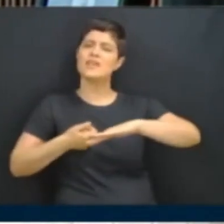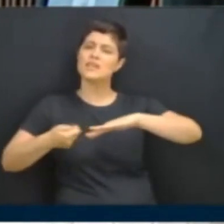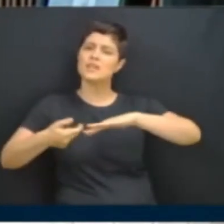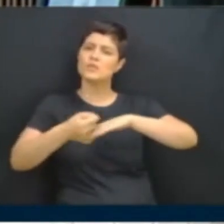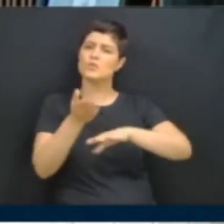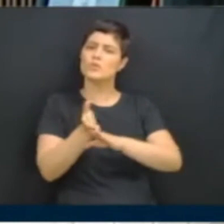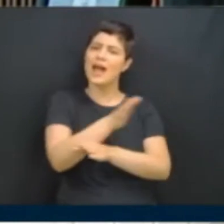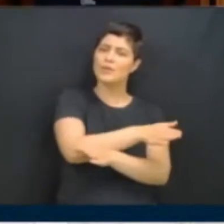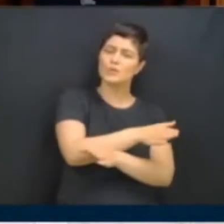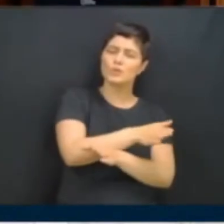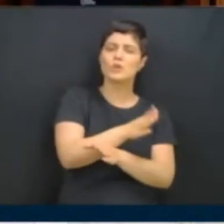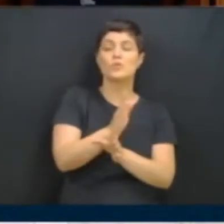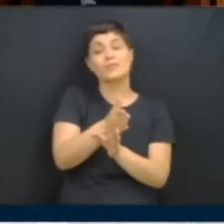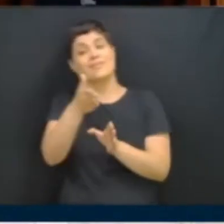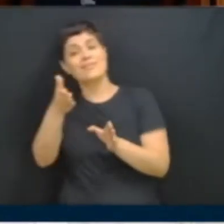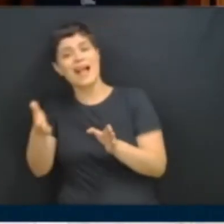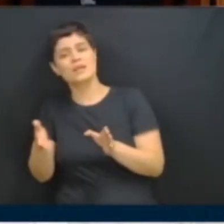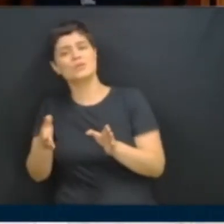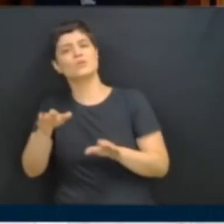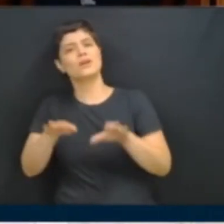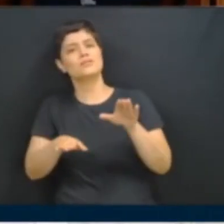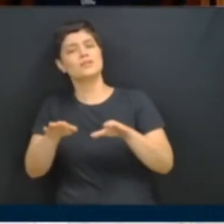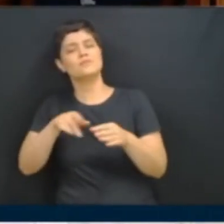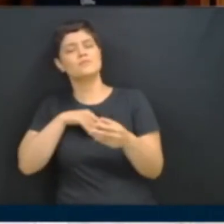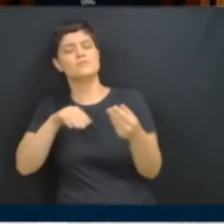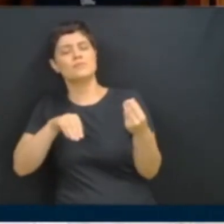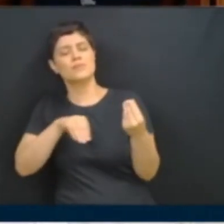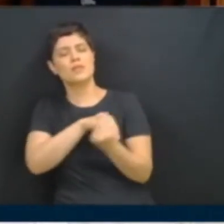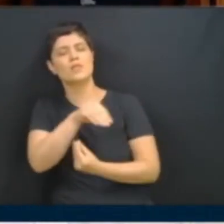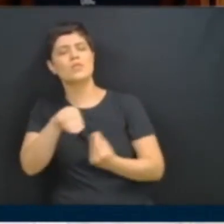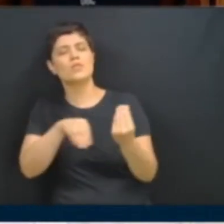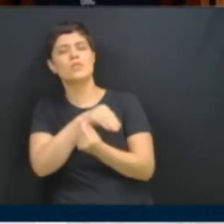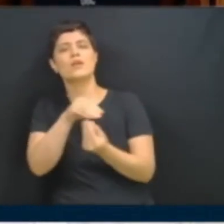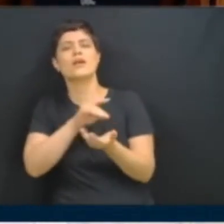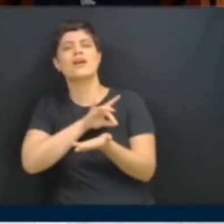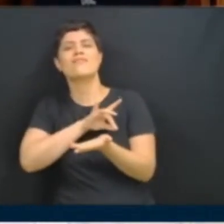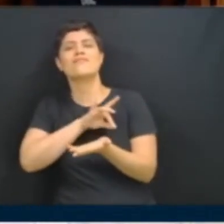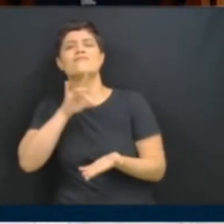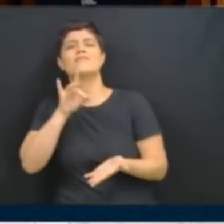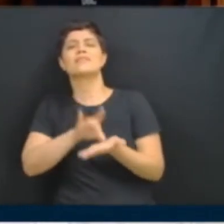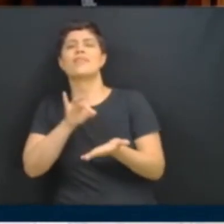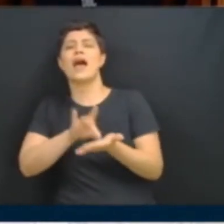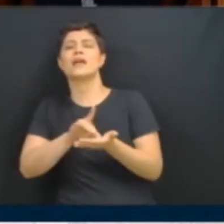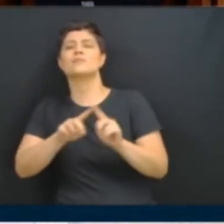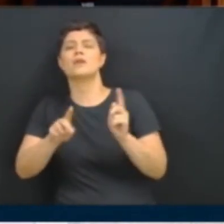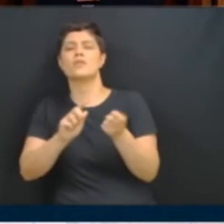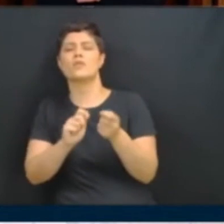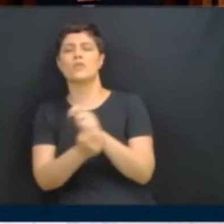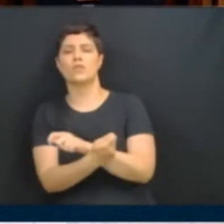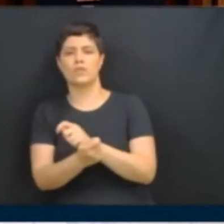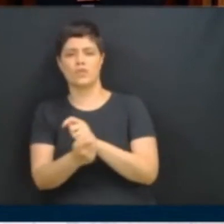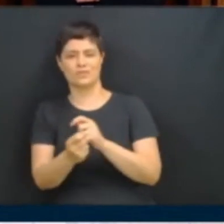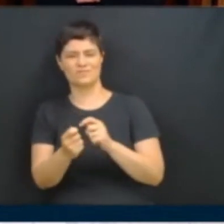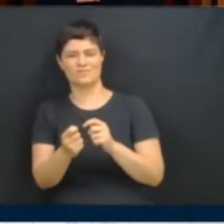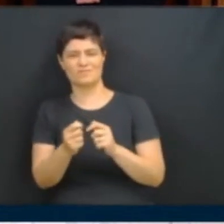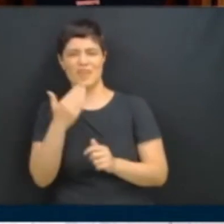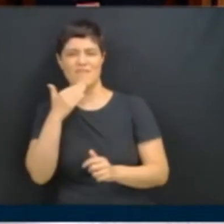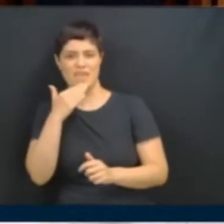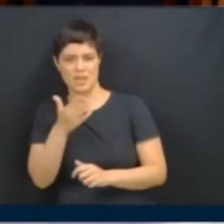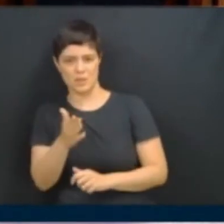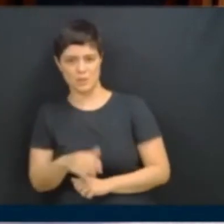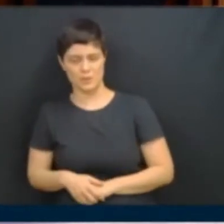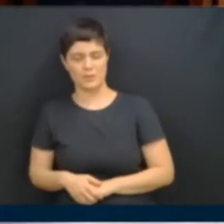news pode ter uma verdade contada de uma forma distorcida. E